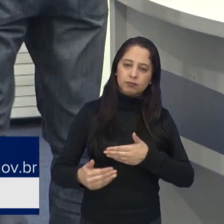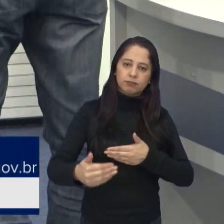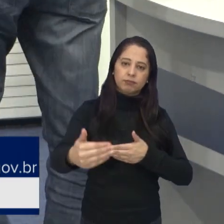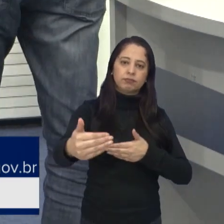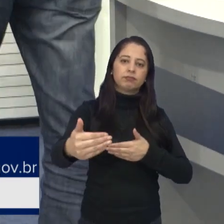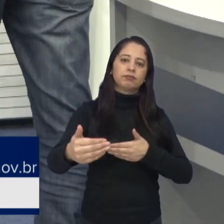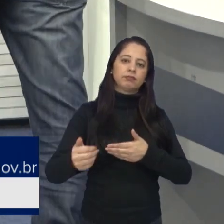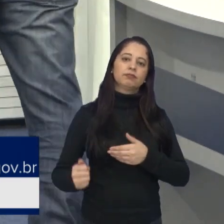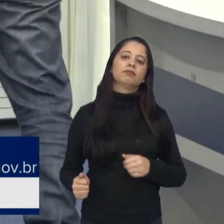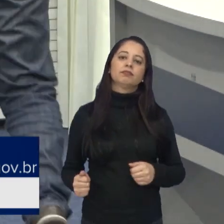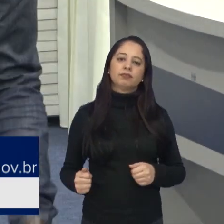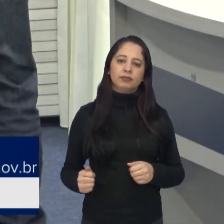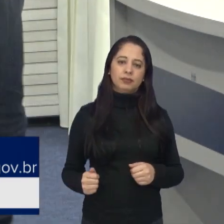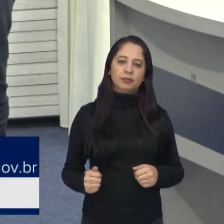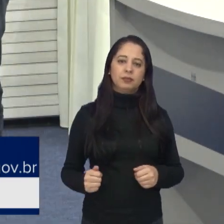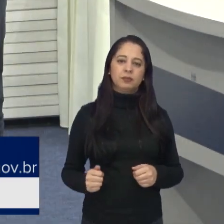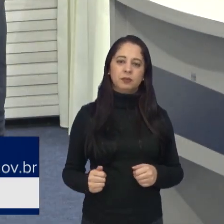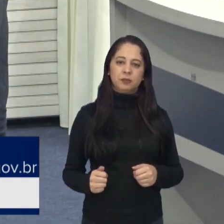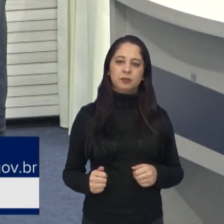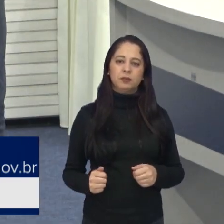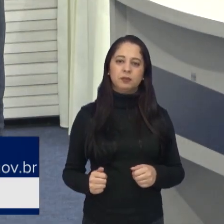frente com mais